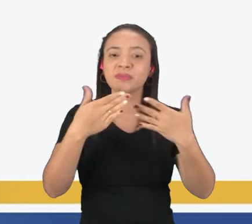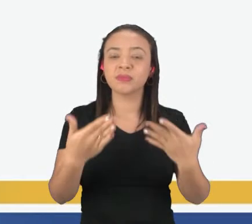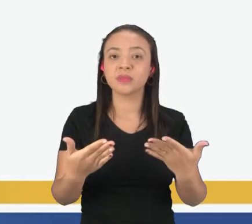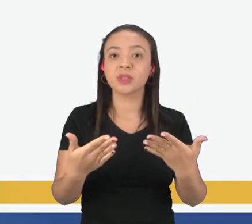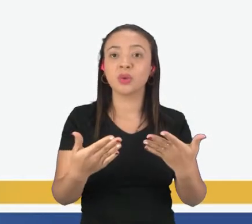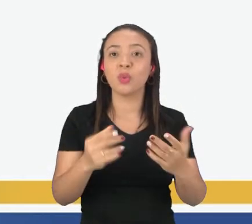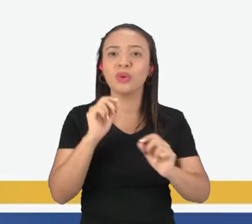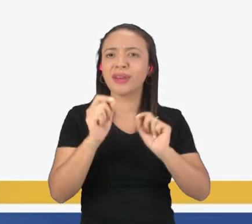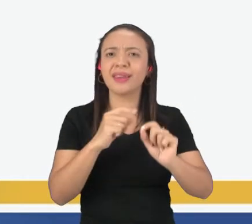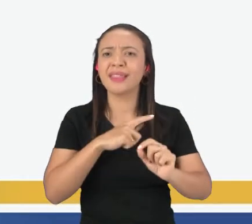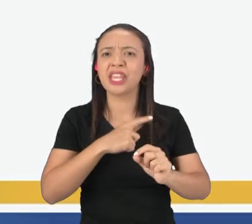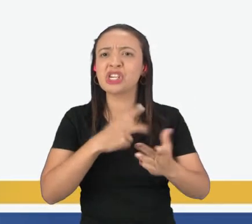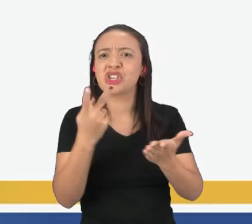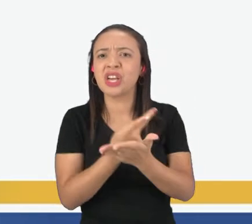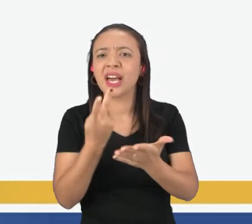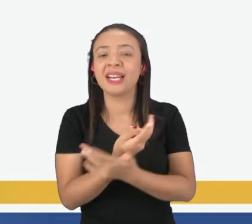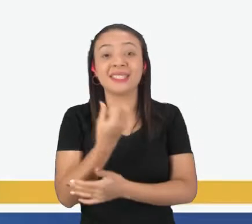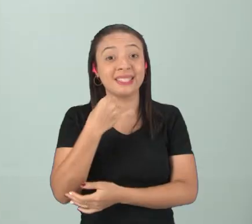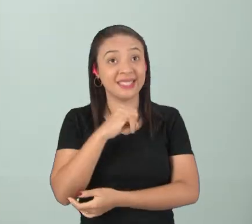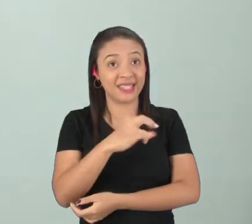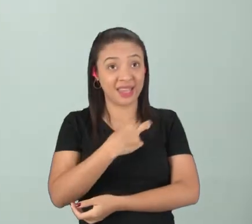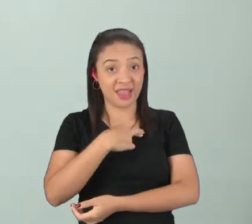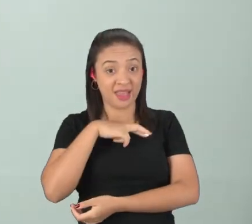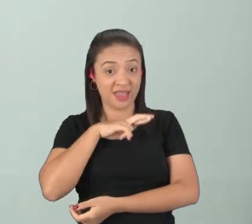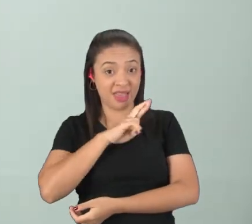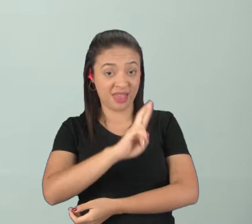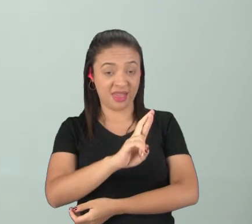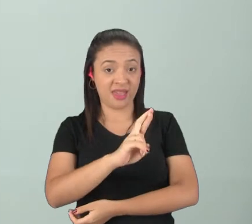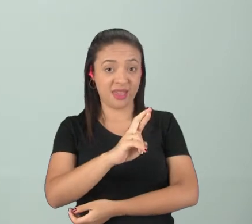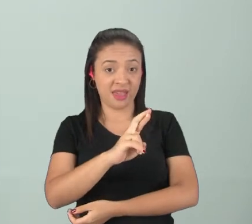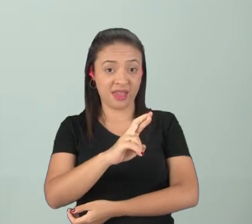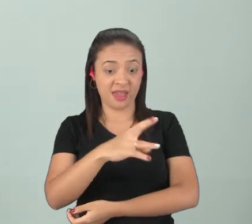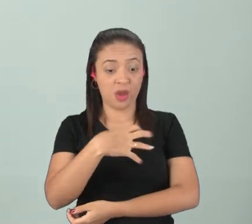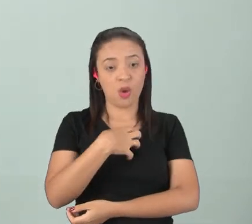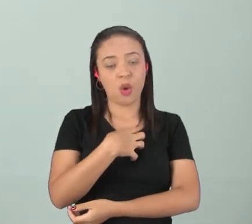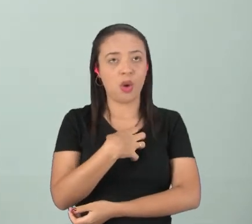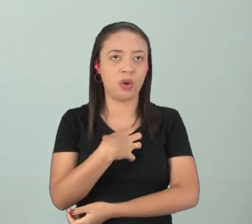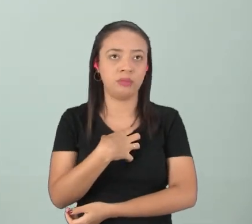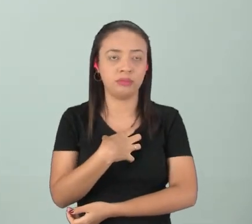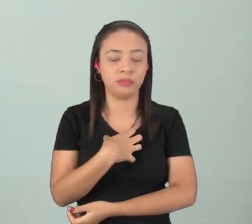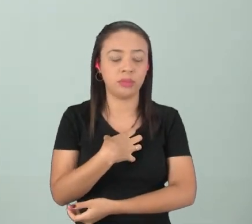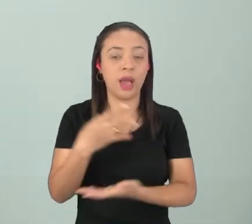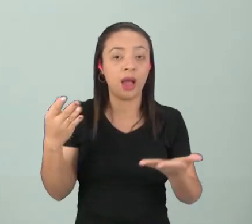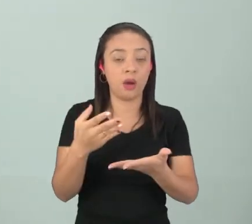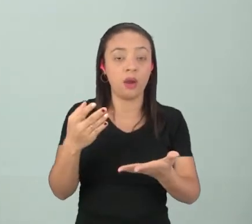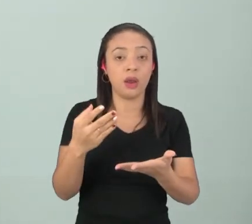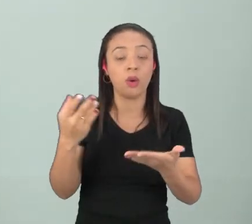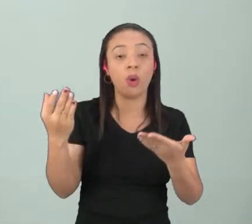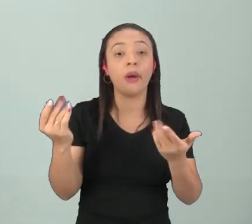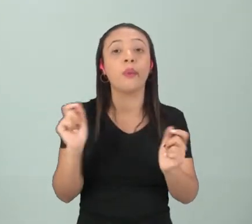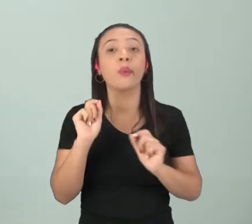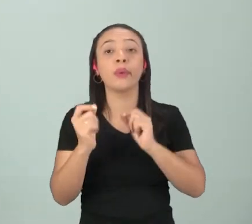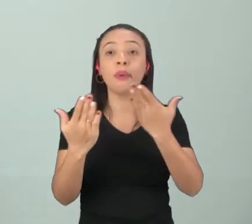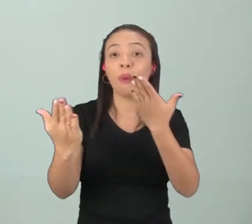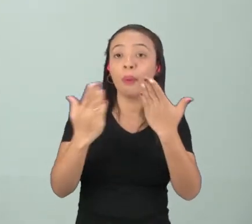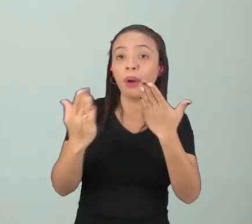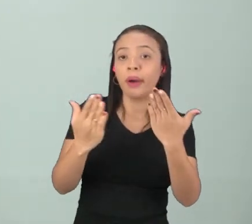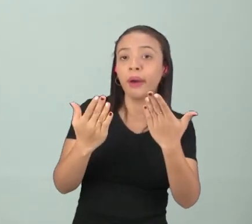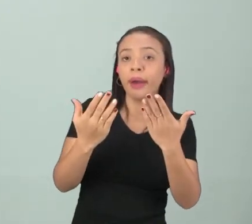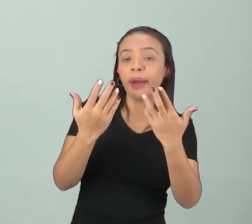posturas religiosas incorretas. Eu fiz uma lista, já que nós estamos fazendo uma comparação entre religião, respeito à